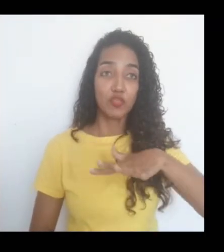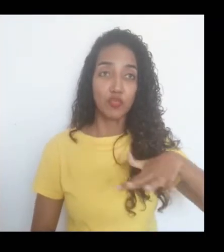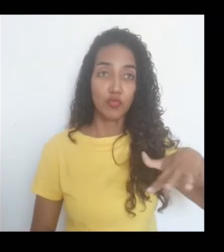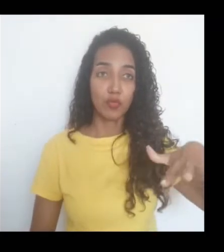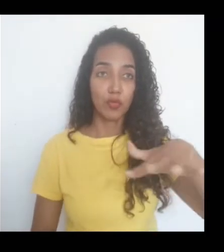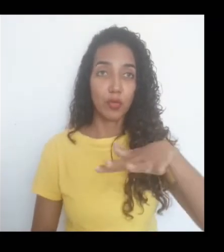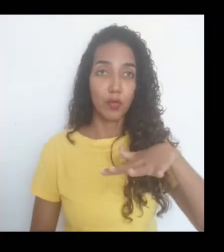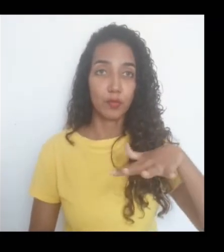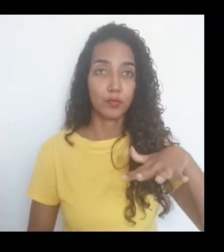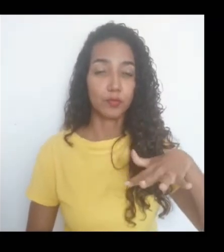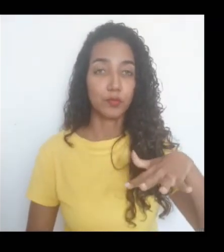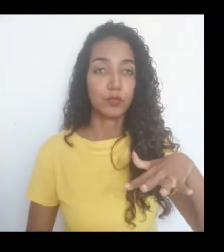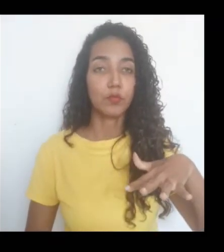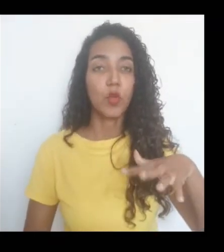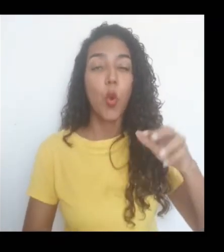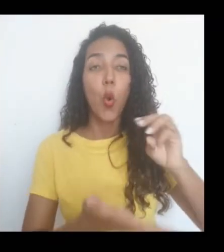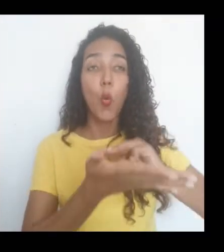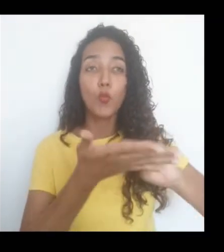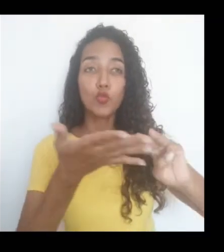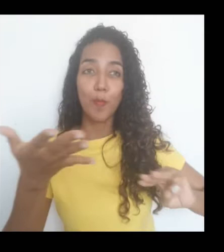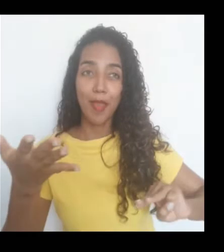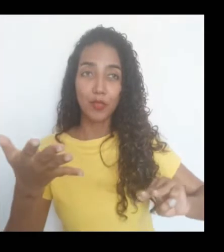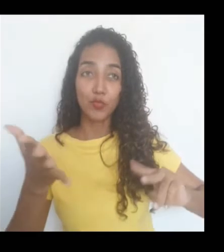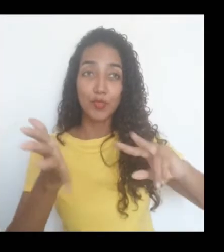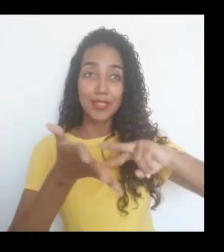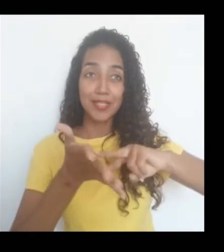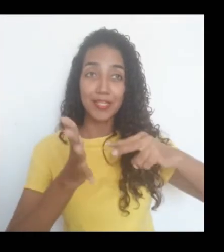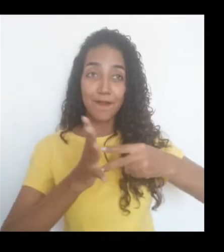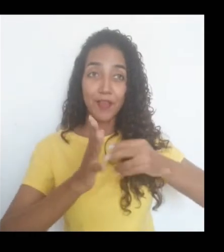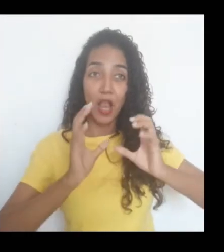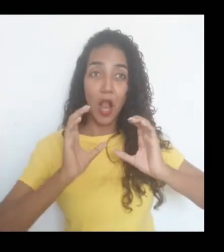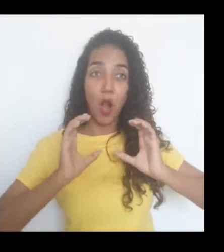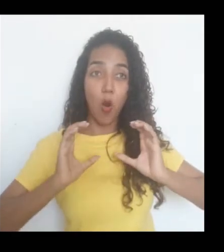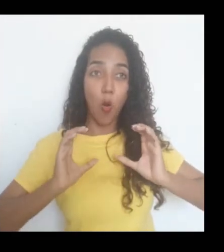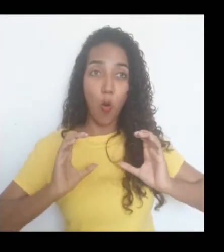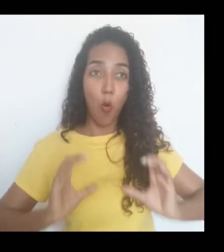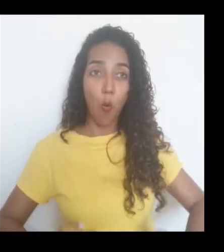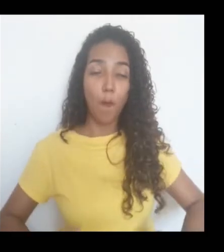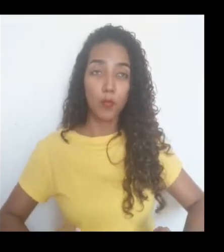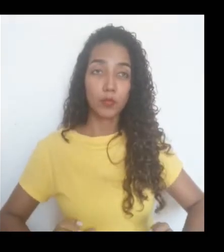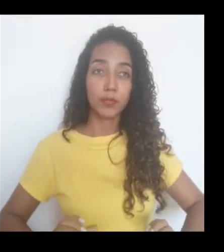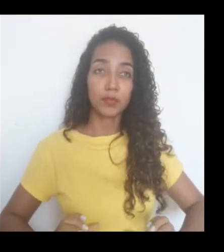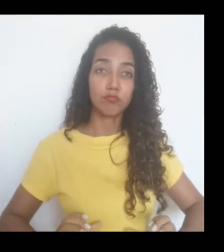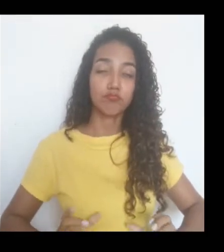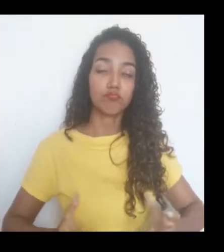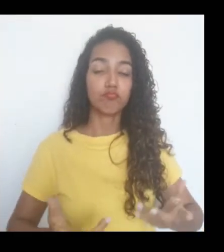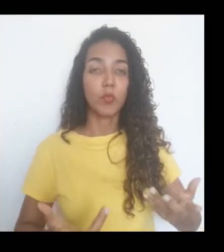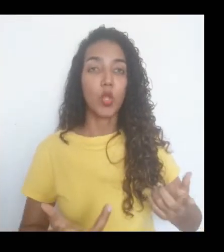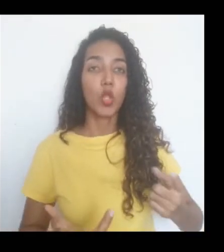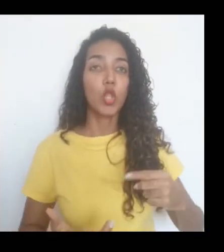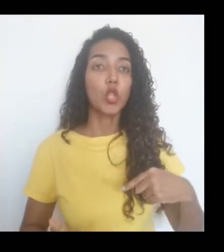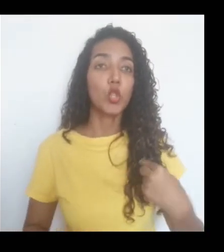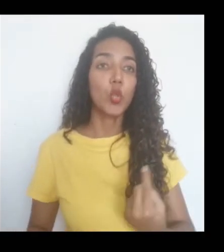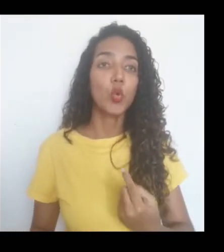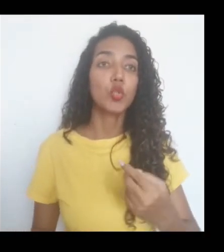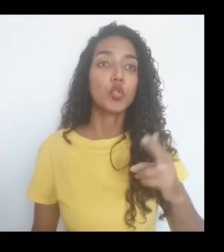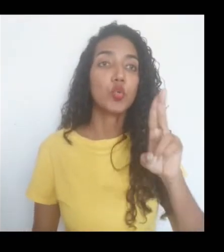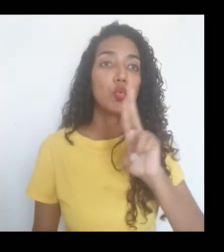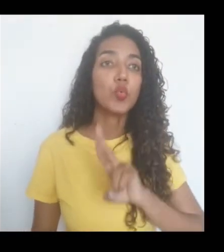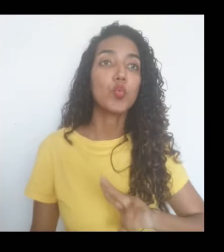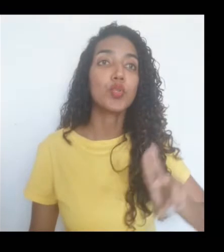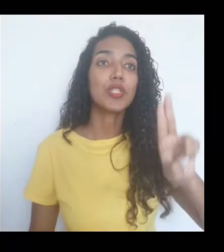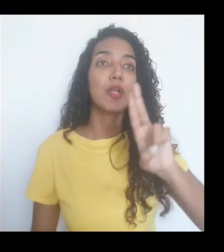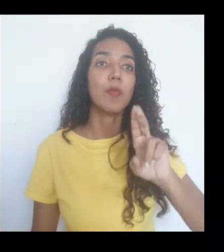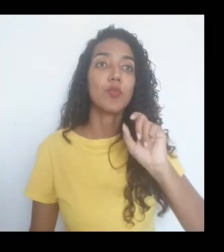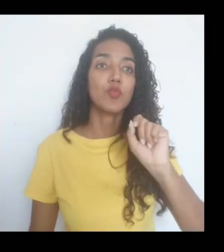métodos representam ações, normalmente a gente usa por convenção verbos no infinitivo. Na hora que eu